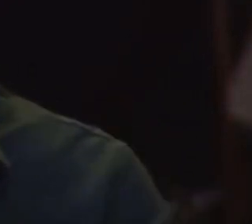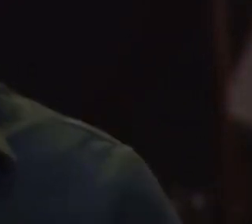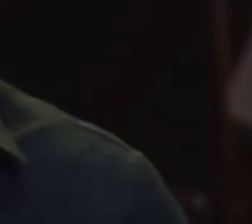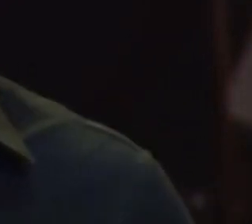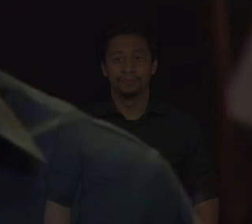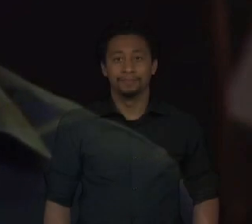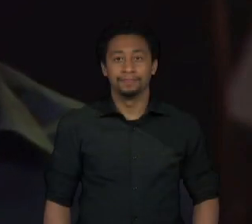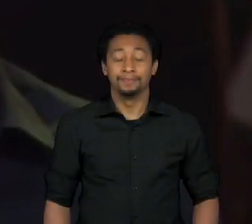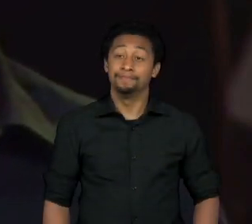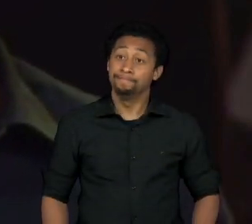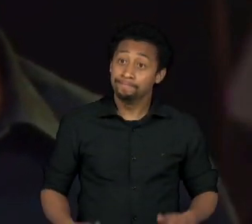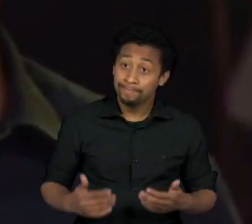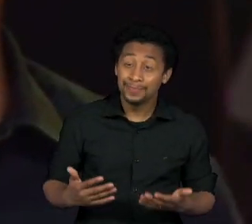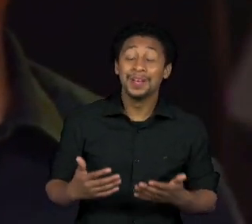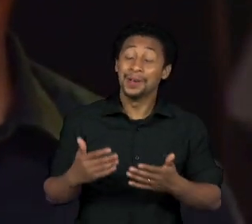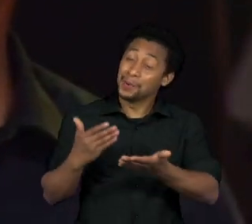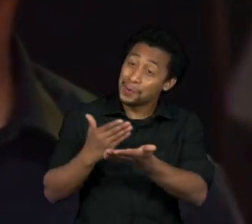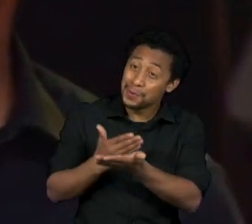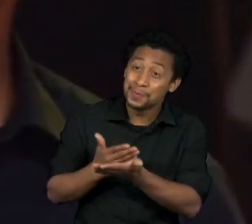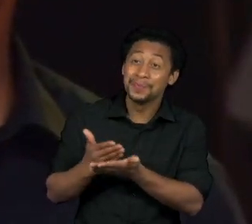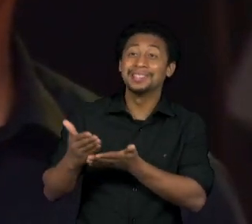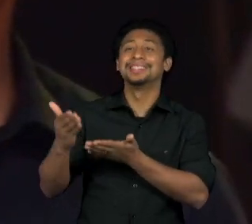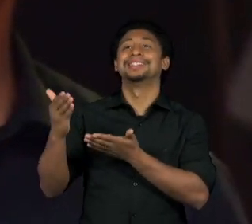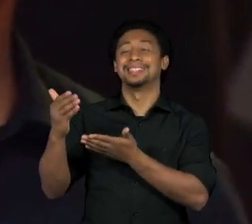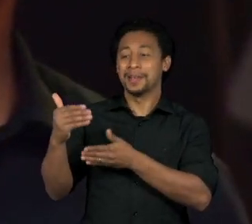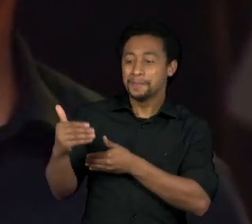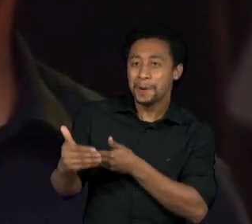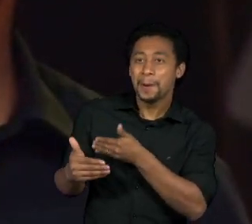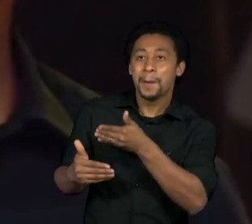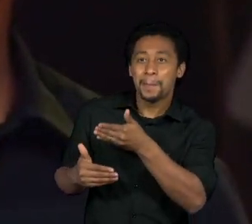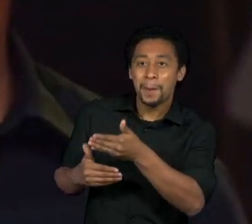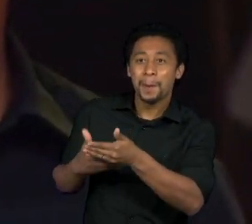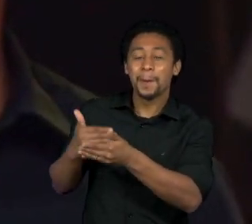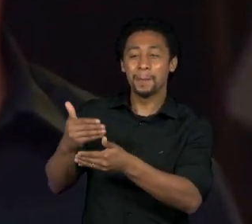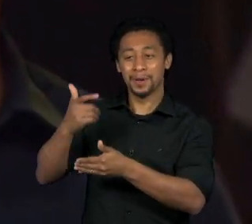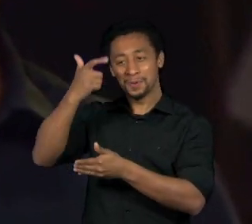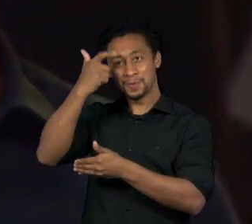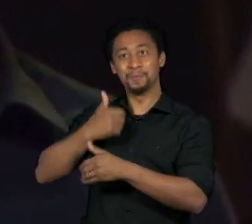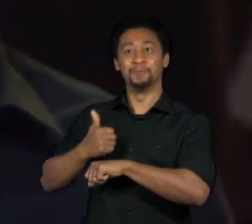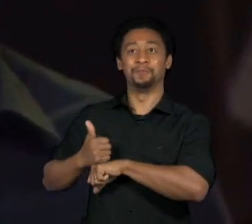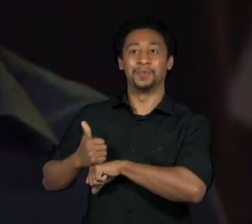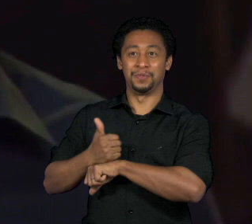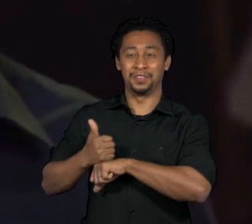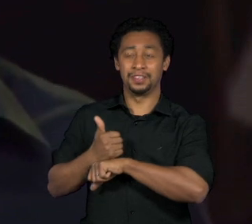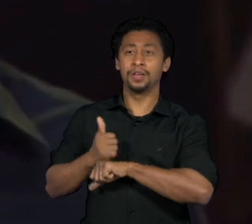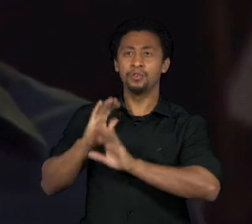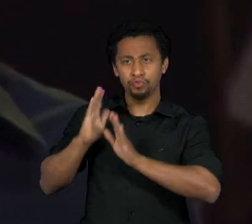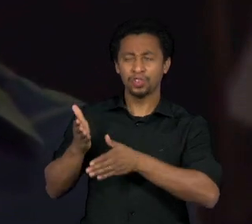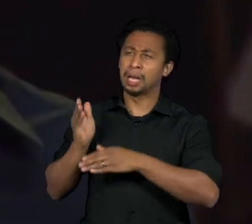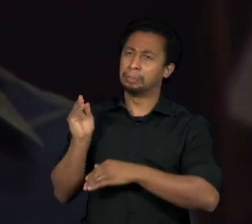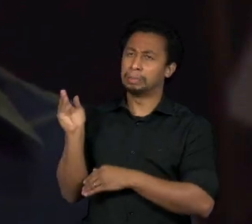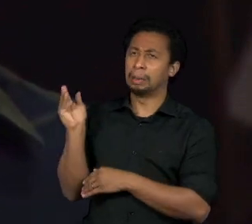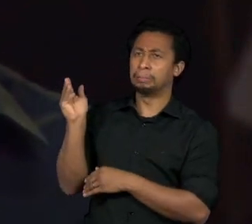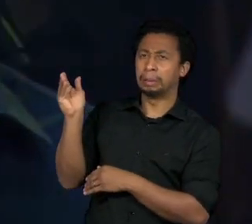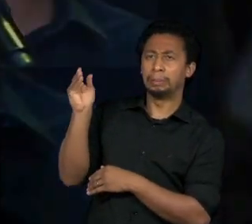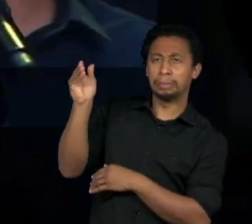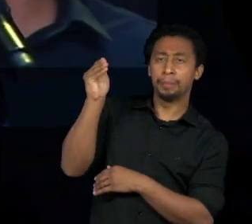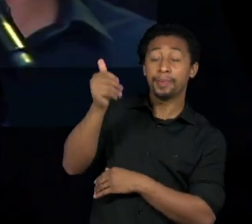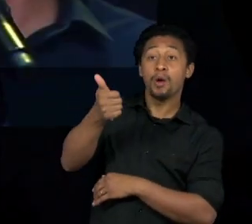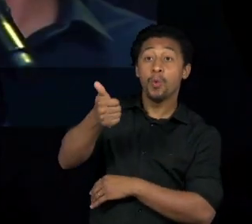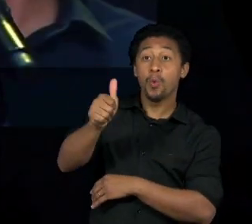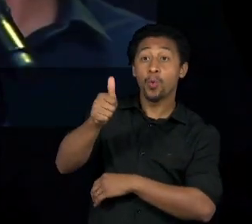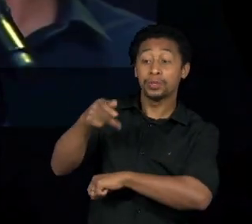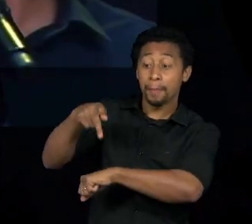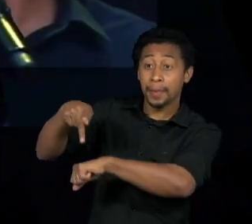E a partir dali, eu ingressei na minha vida profissional. Cantei em mais de 11 países, né, nesses 13 anos de carreira. E os